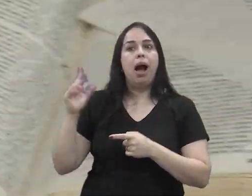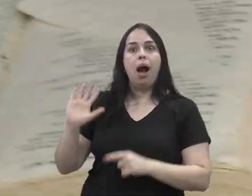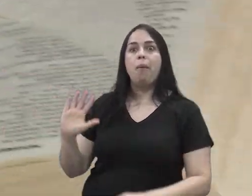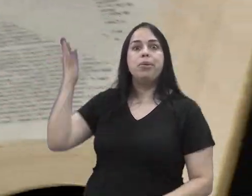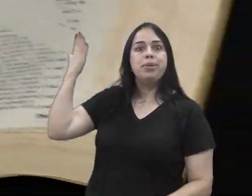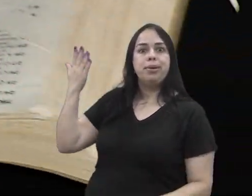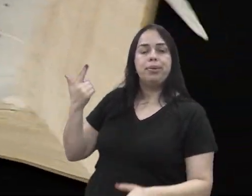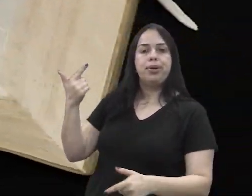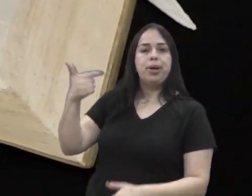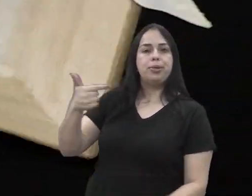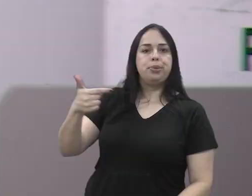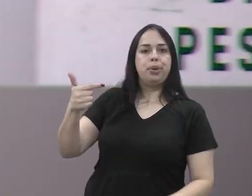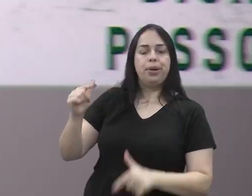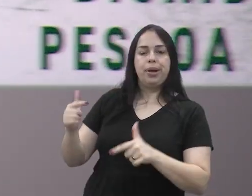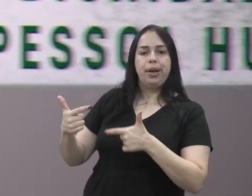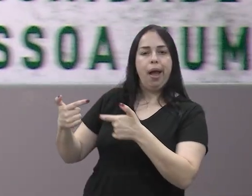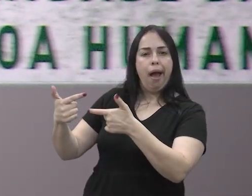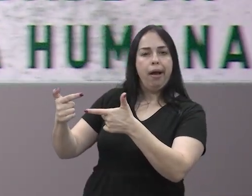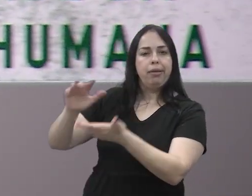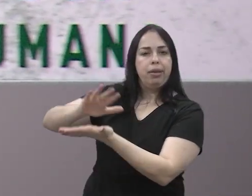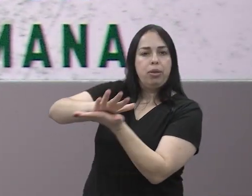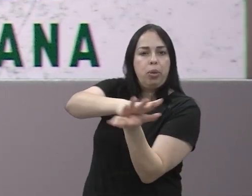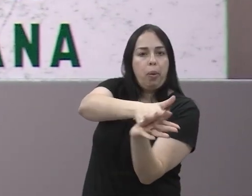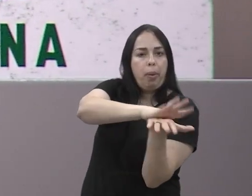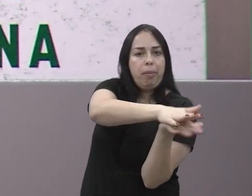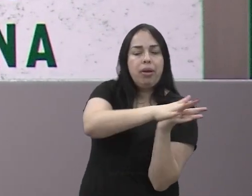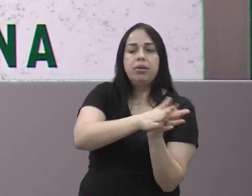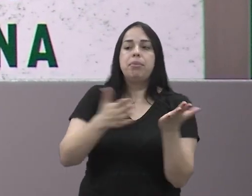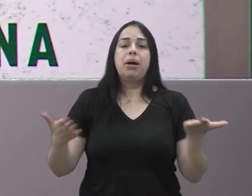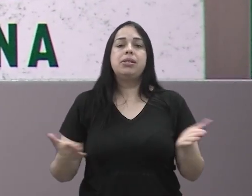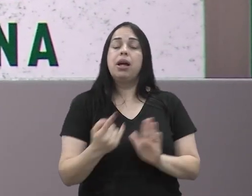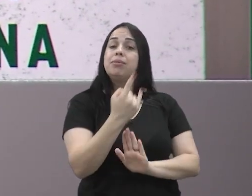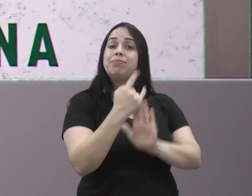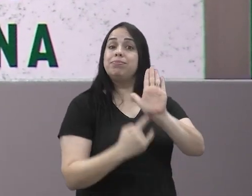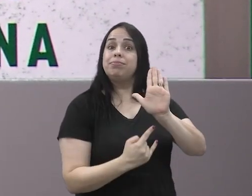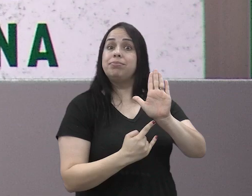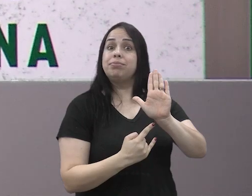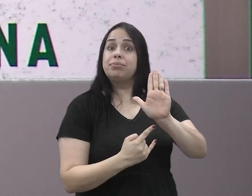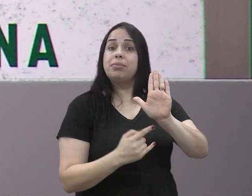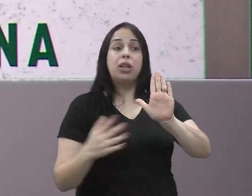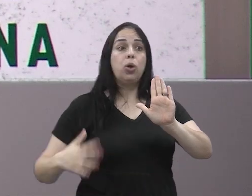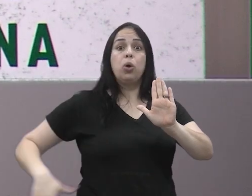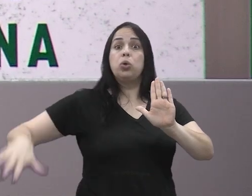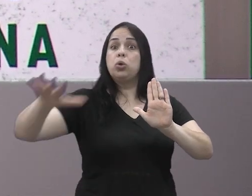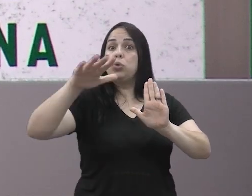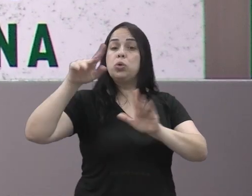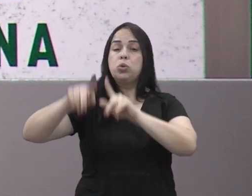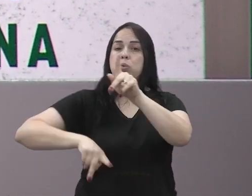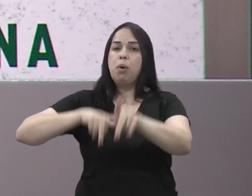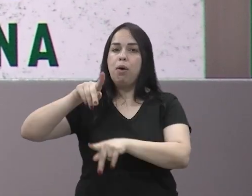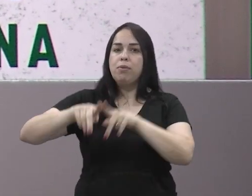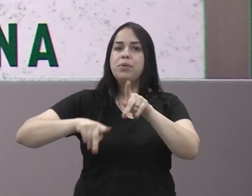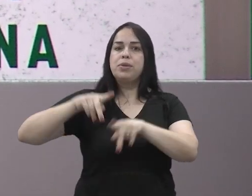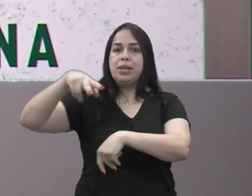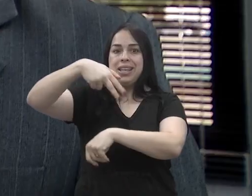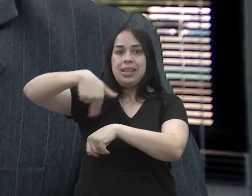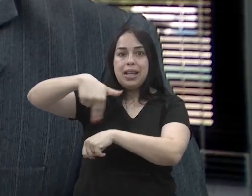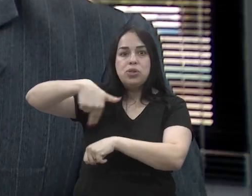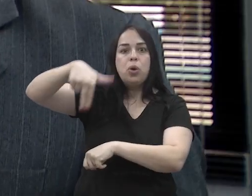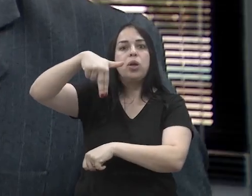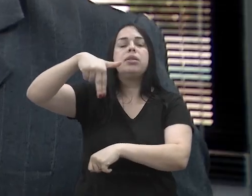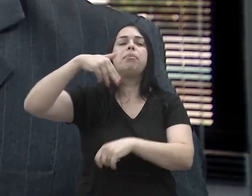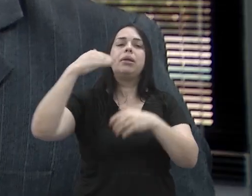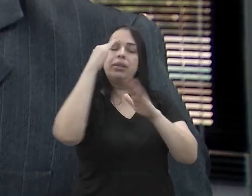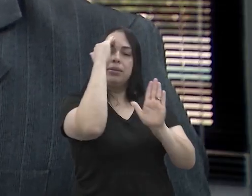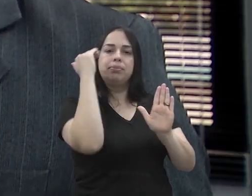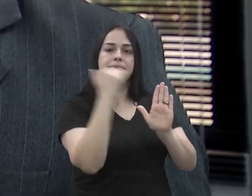2 guerras mundiais. Mas não só isso, é como uma norma comum a ser seguida por todos os povos e nações. Veio